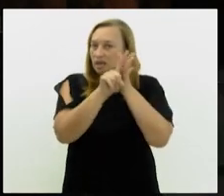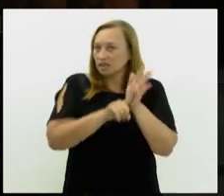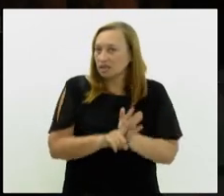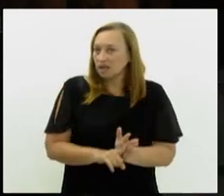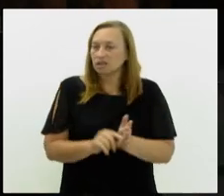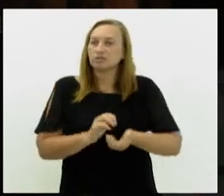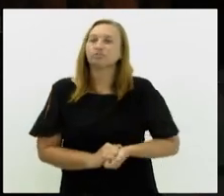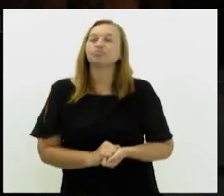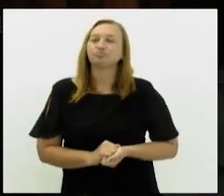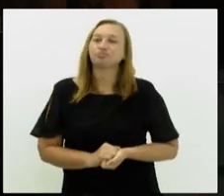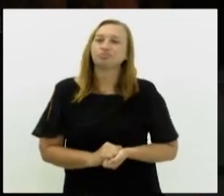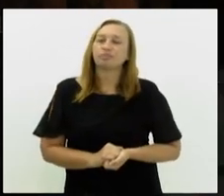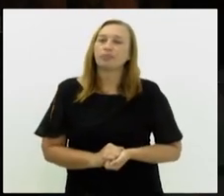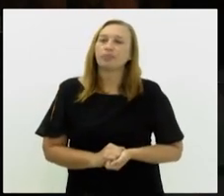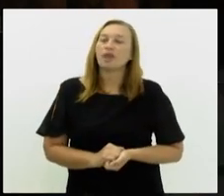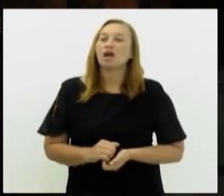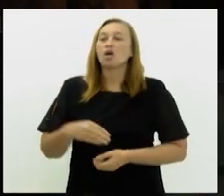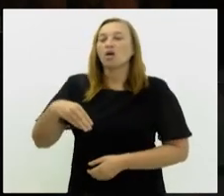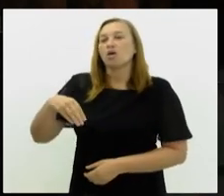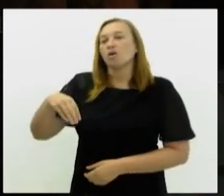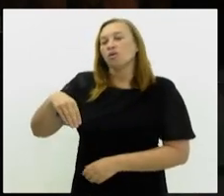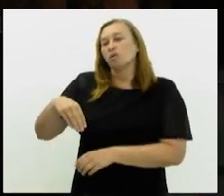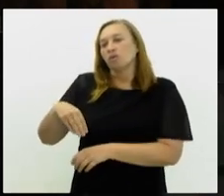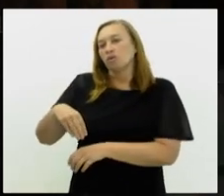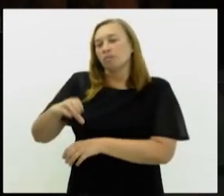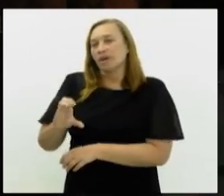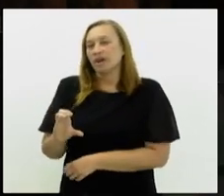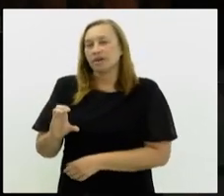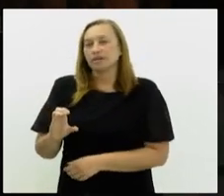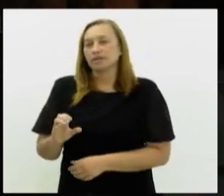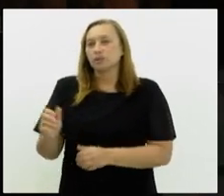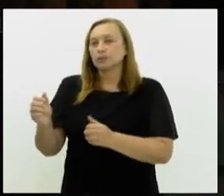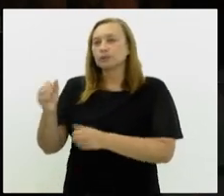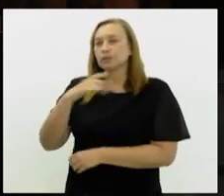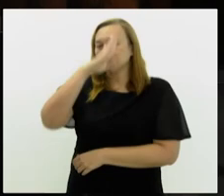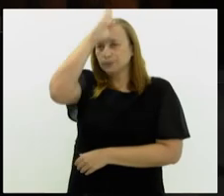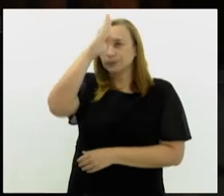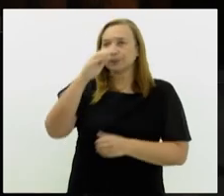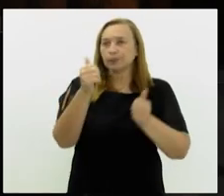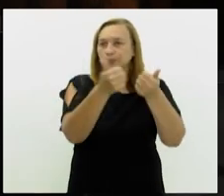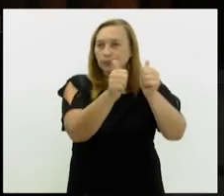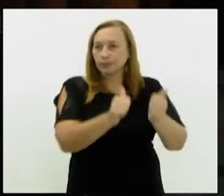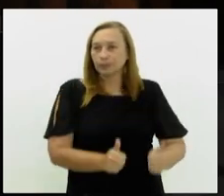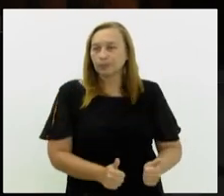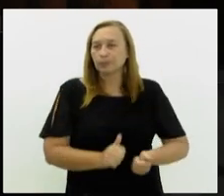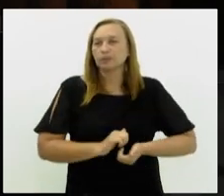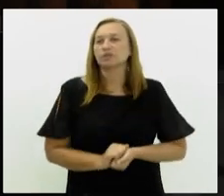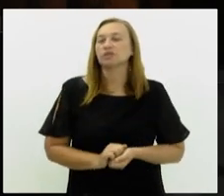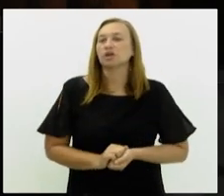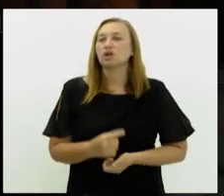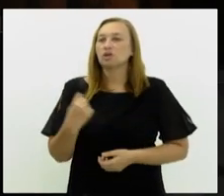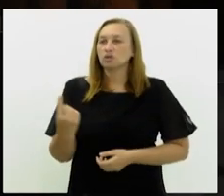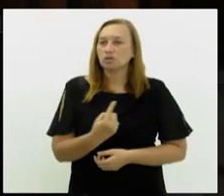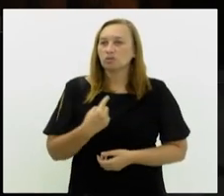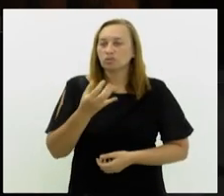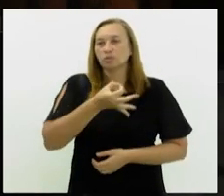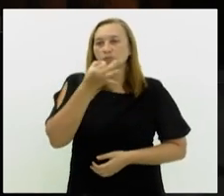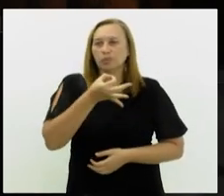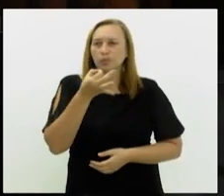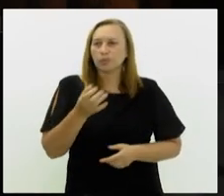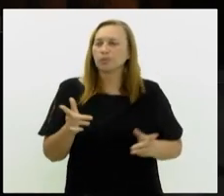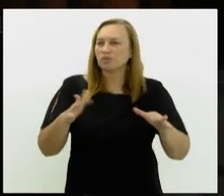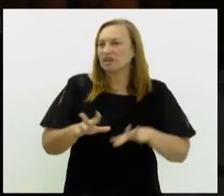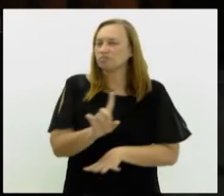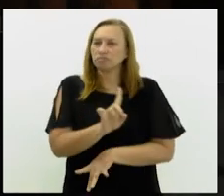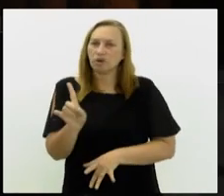governo Jair Bolsonaro, que analisou. Isso impediria da gente aqui no Rio de Janeiro tomar uma posição diferente? Talvez